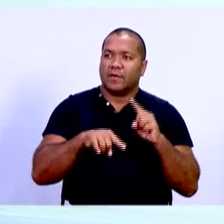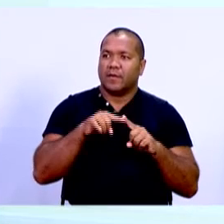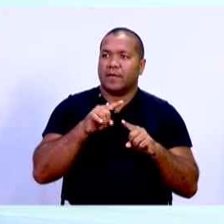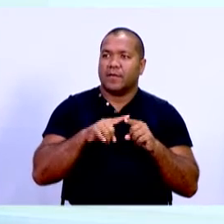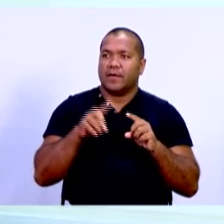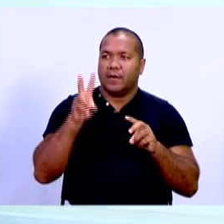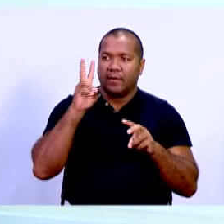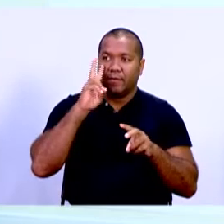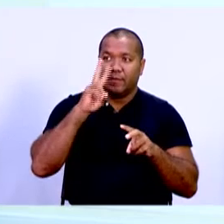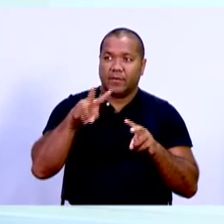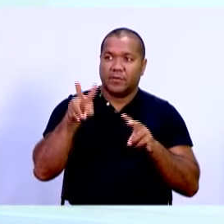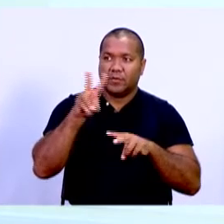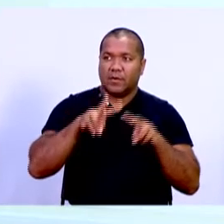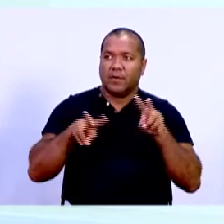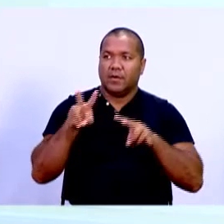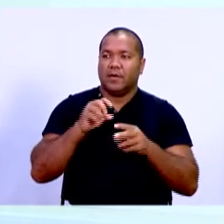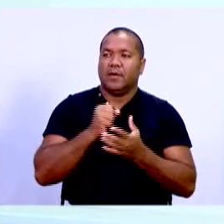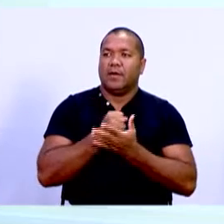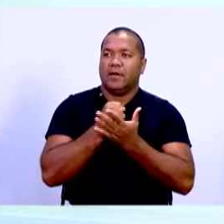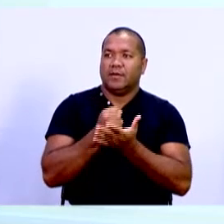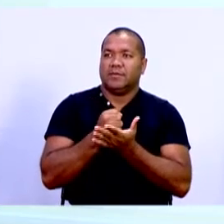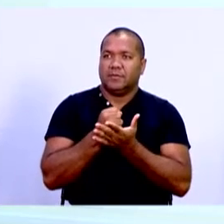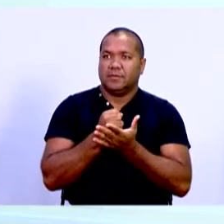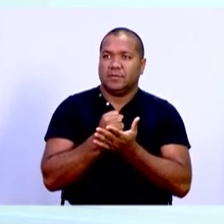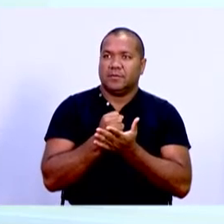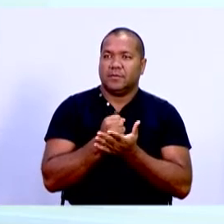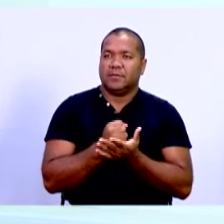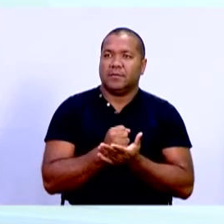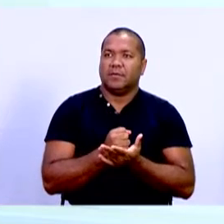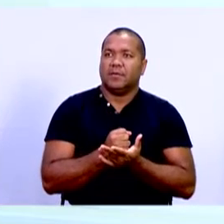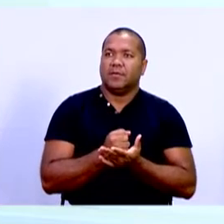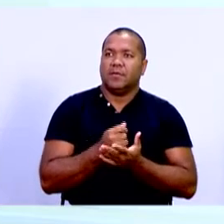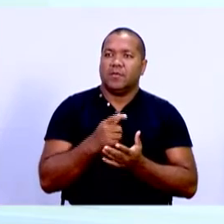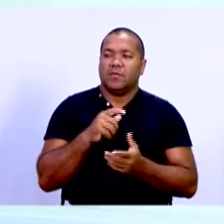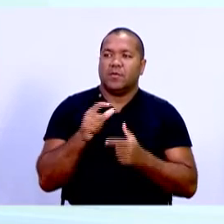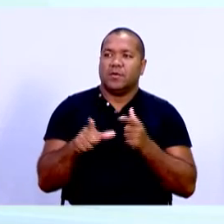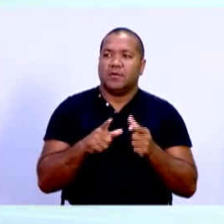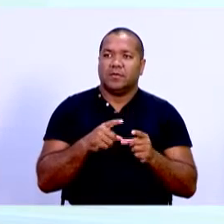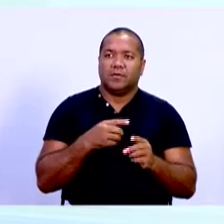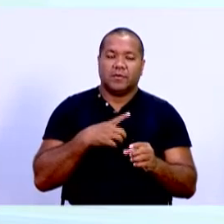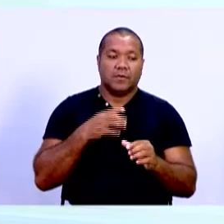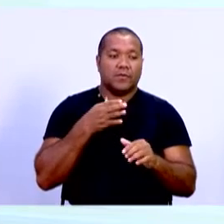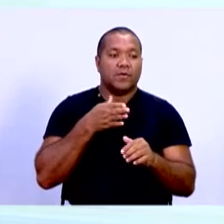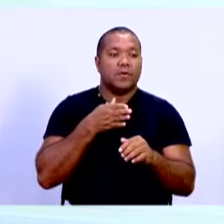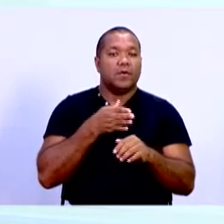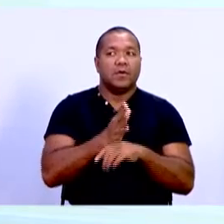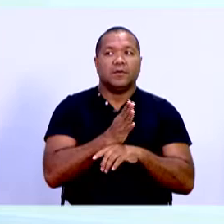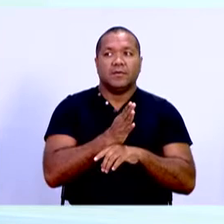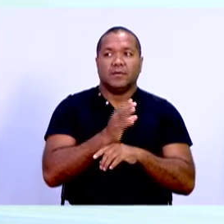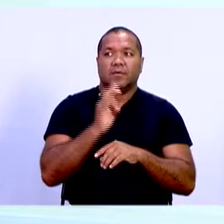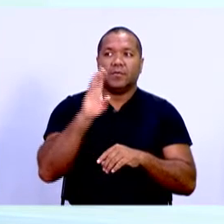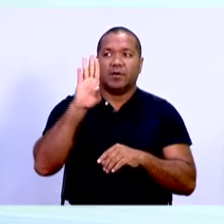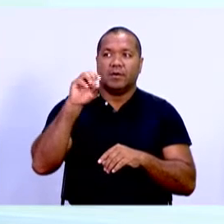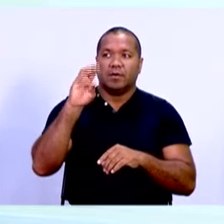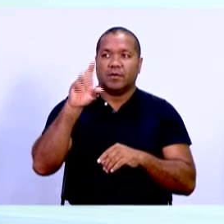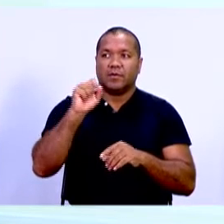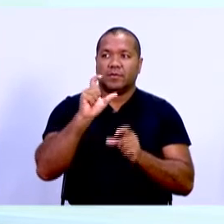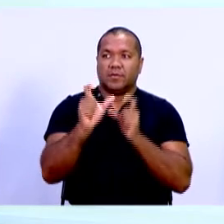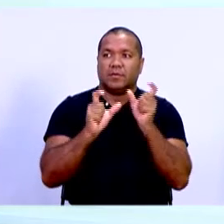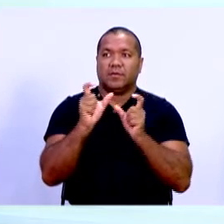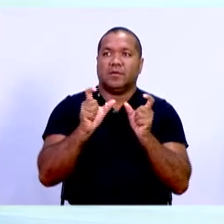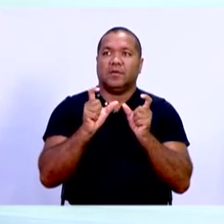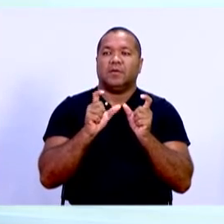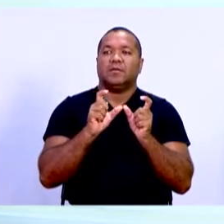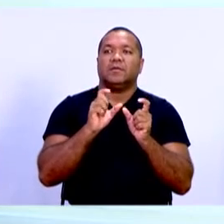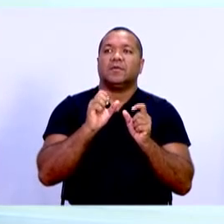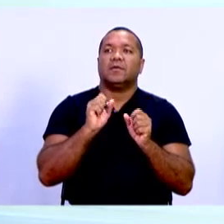é visual, ela facilita. Nesse caso, se você for acessar um banco de dados que utiliza SQL como linguagem padrão,